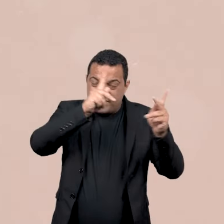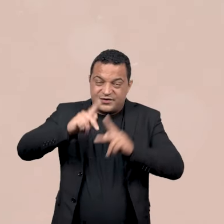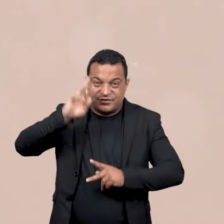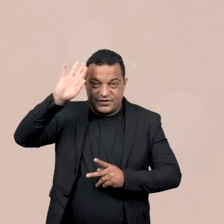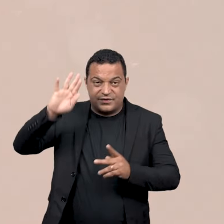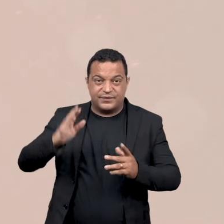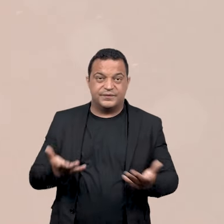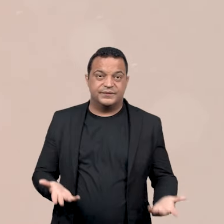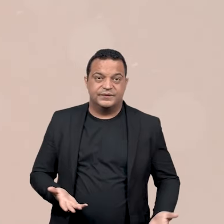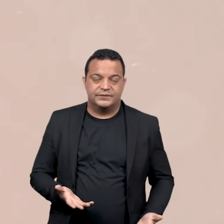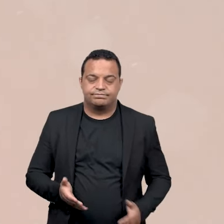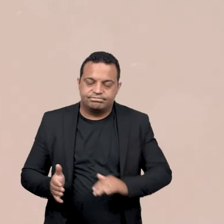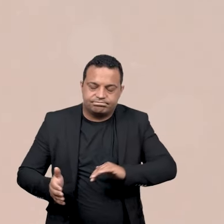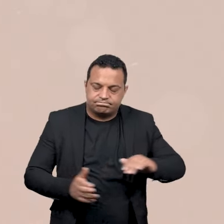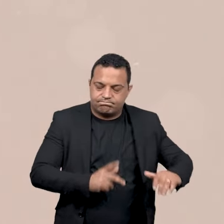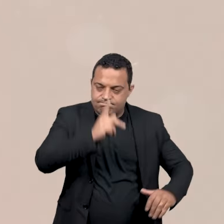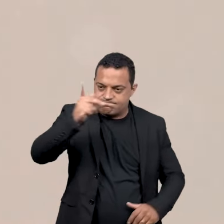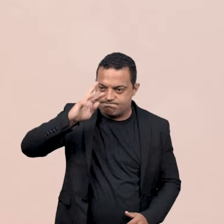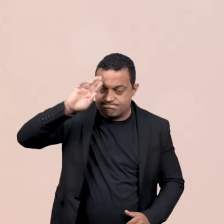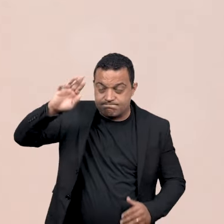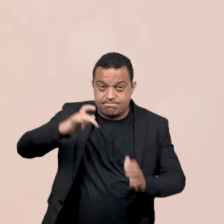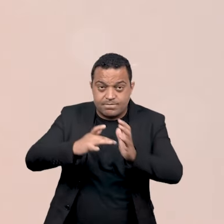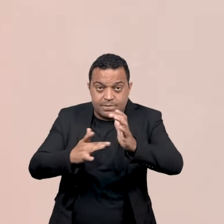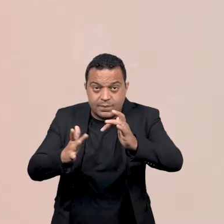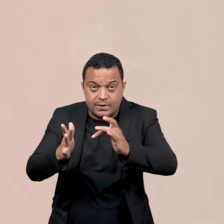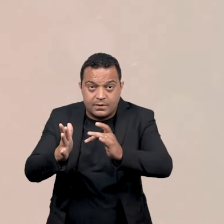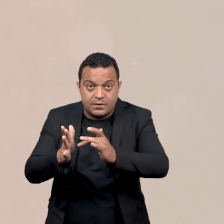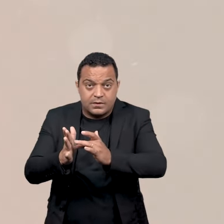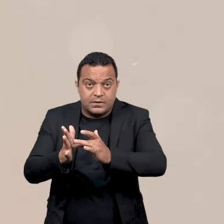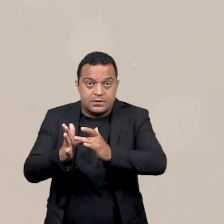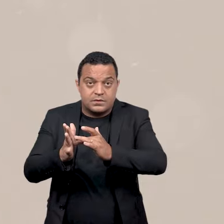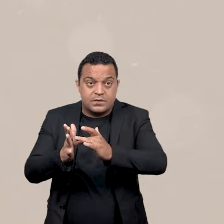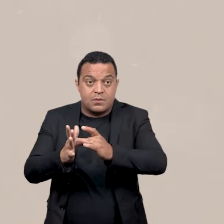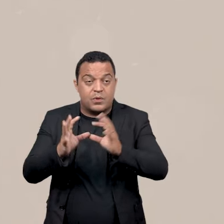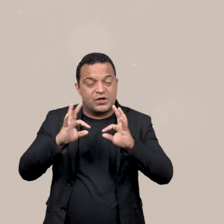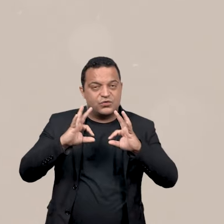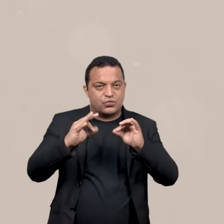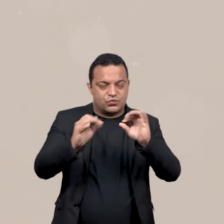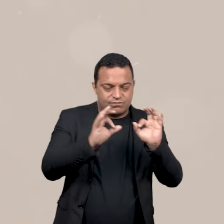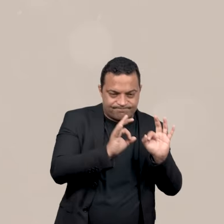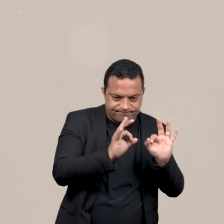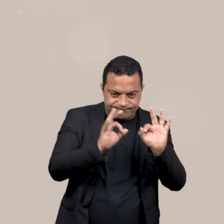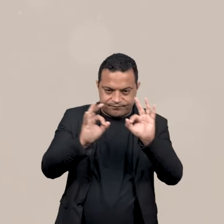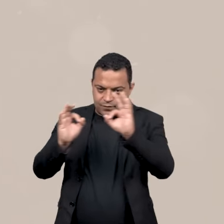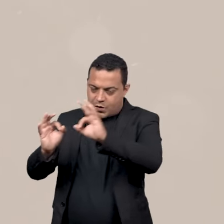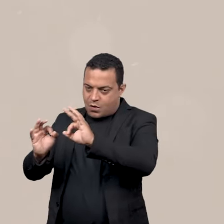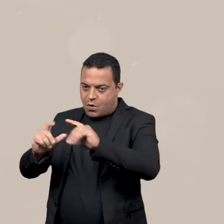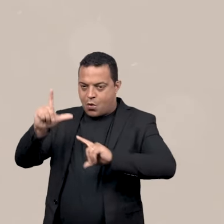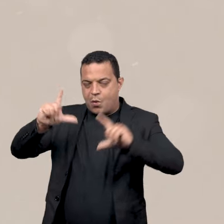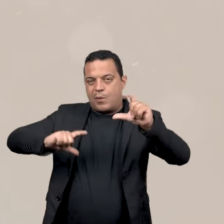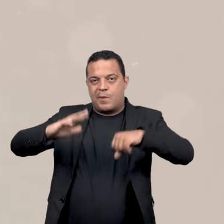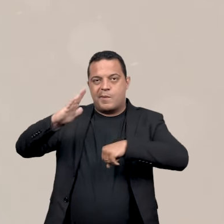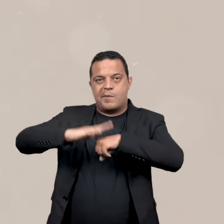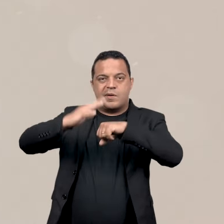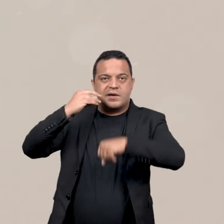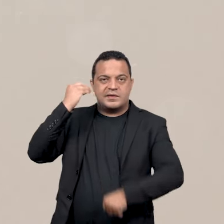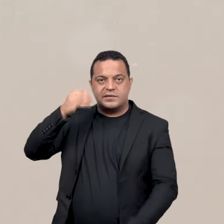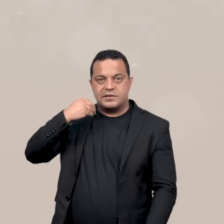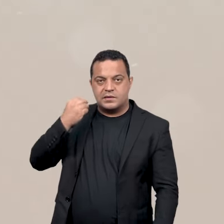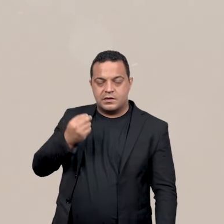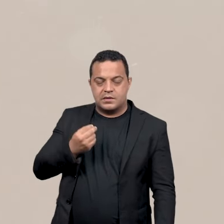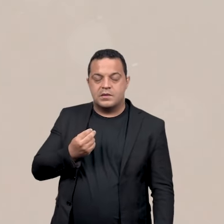idosos são importantes. A paz do Senhor. A paz do Senhor Jesus, irmãos. Para os que assistem o programa